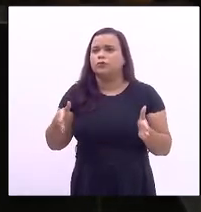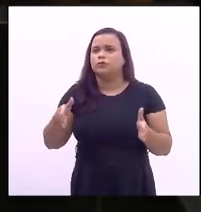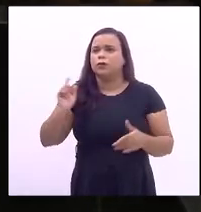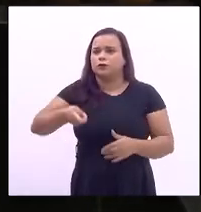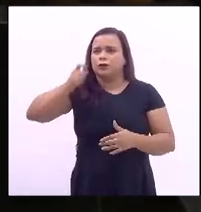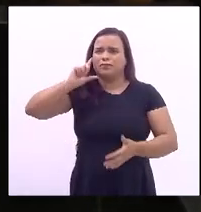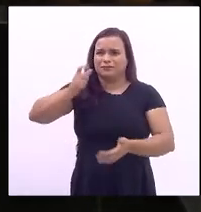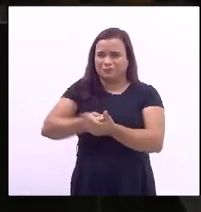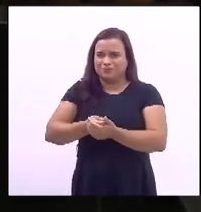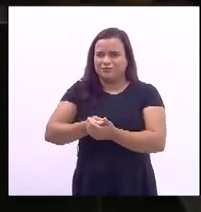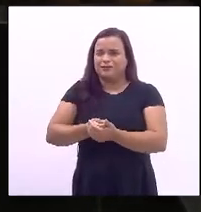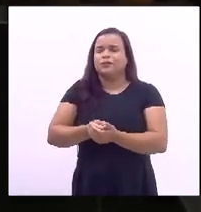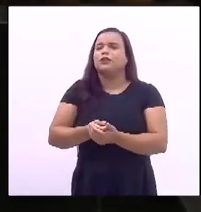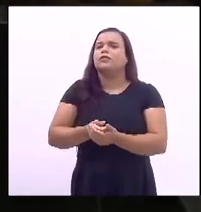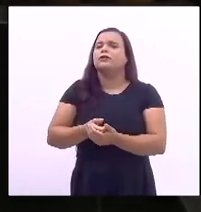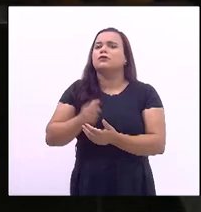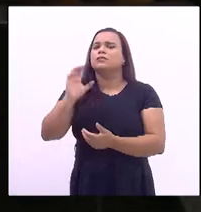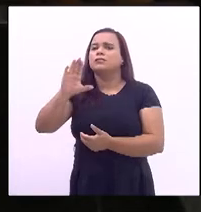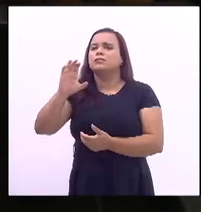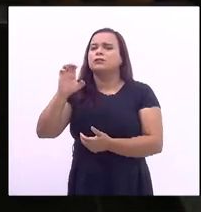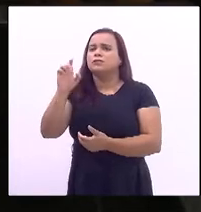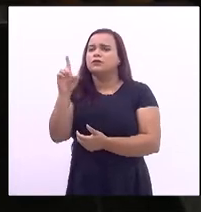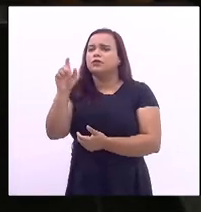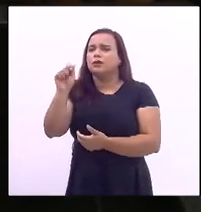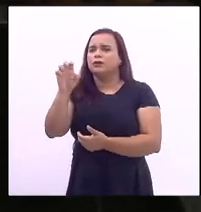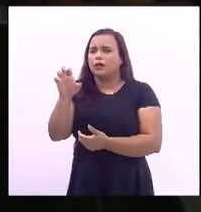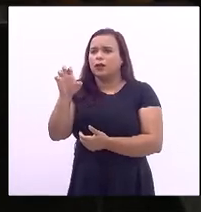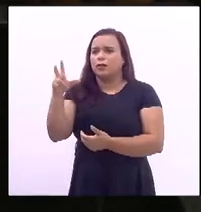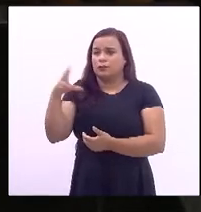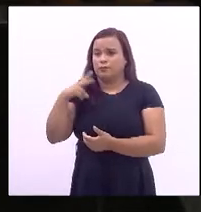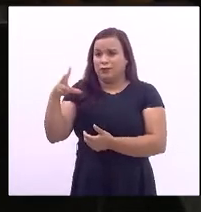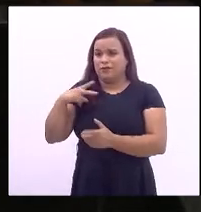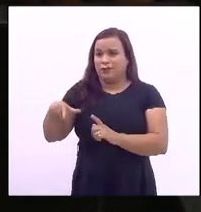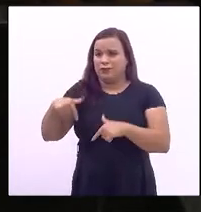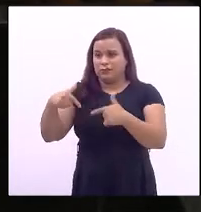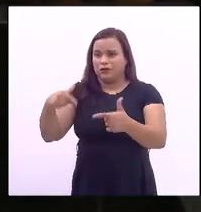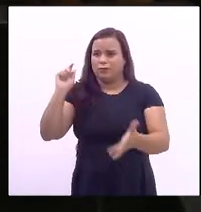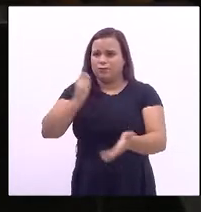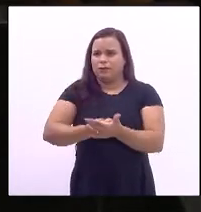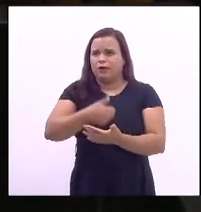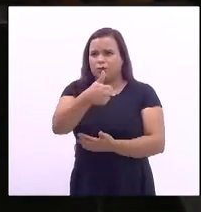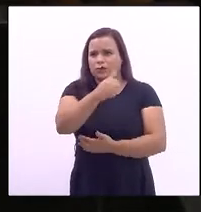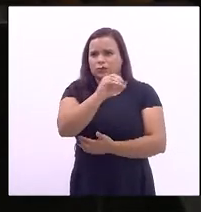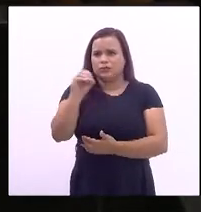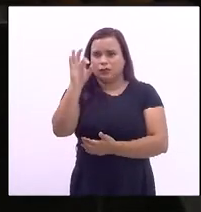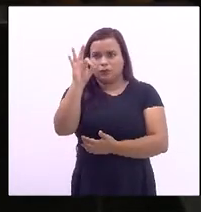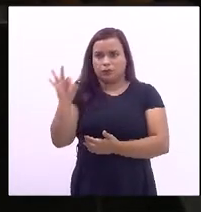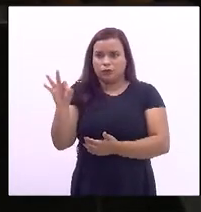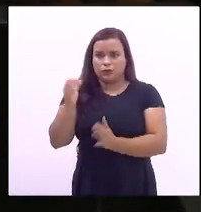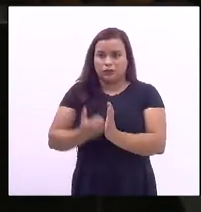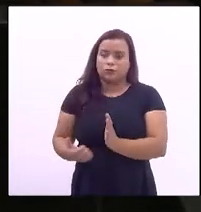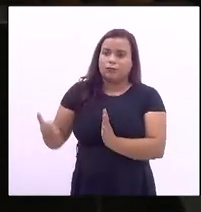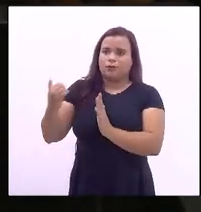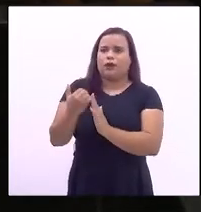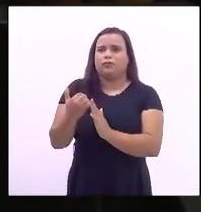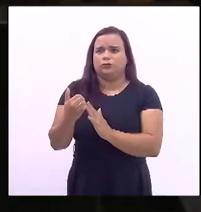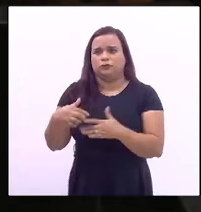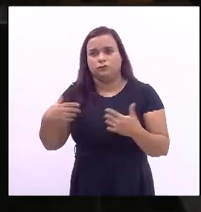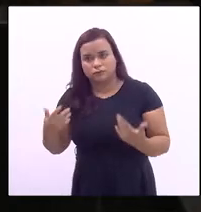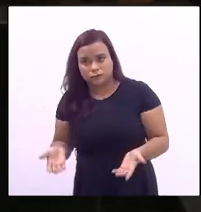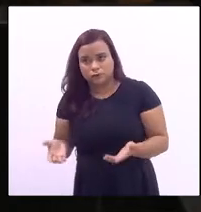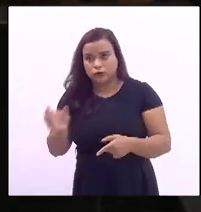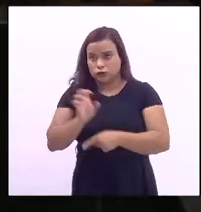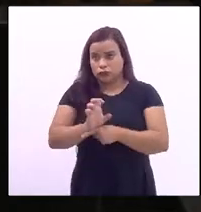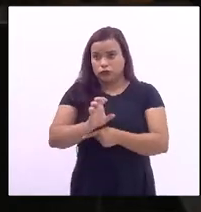da Cedae a iniciativa privada resolveu pagar sem por cento a mais do que o estado esperava arrecadar